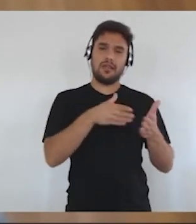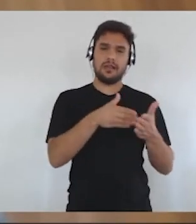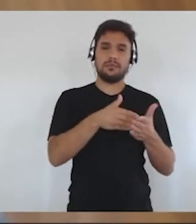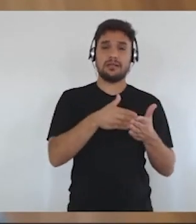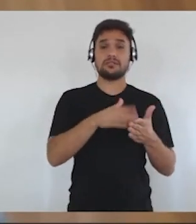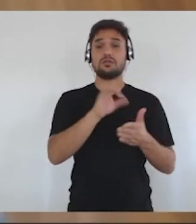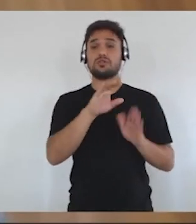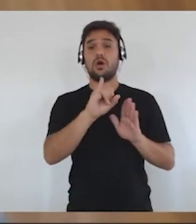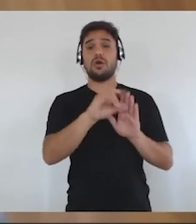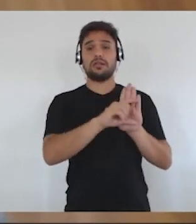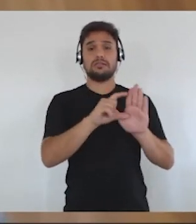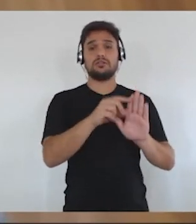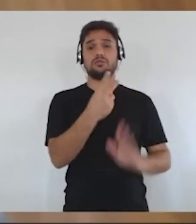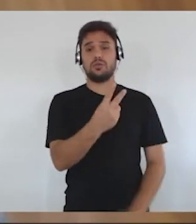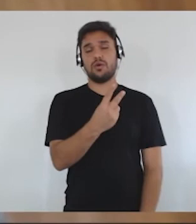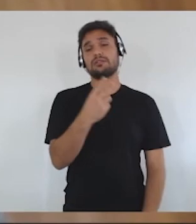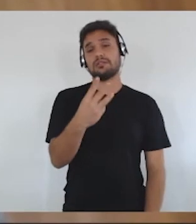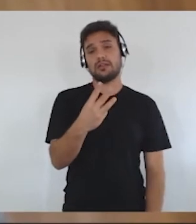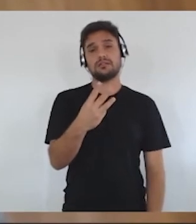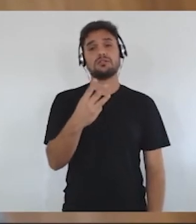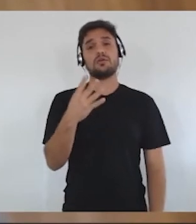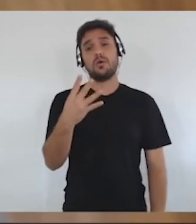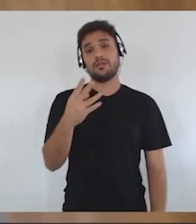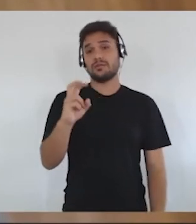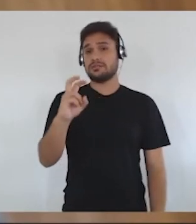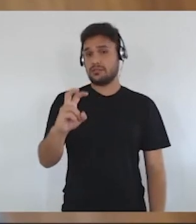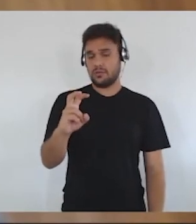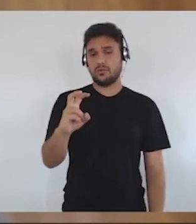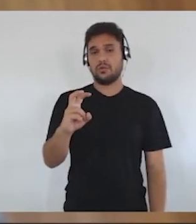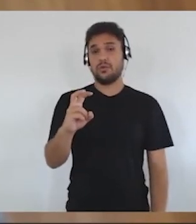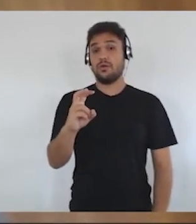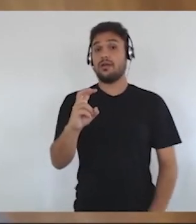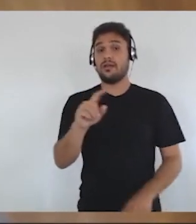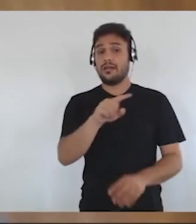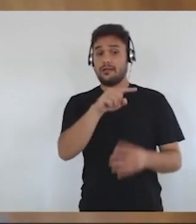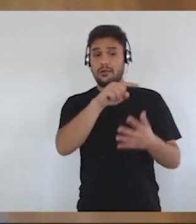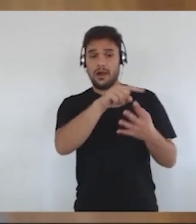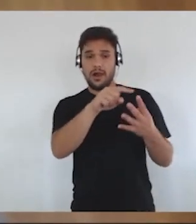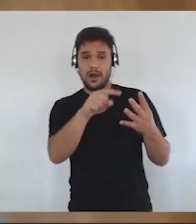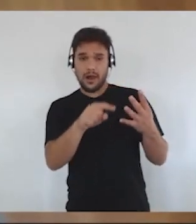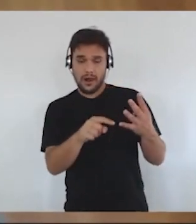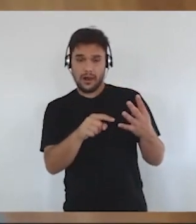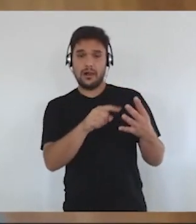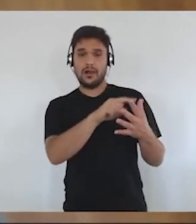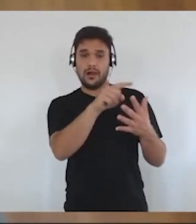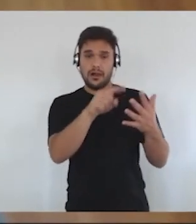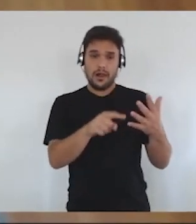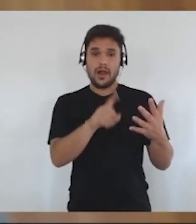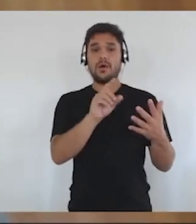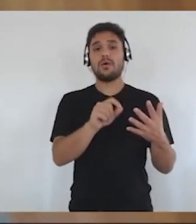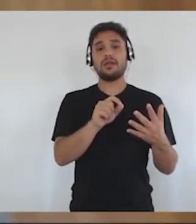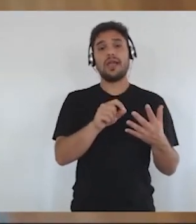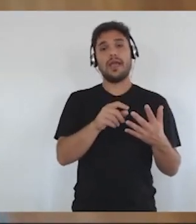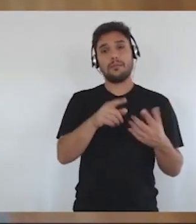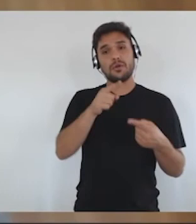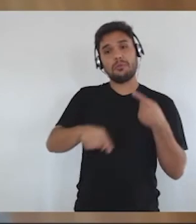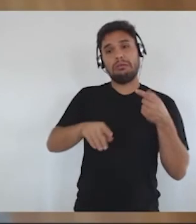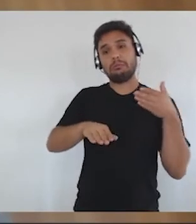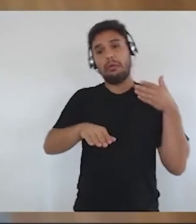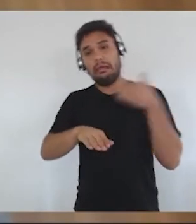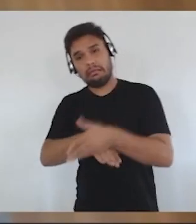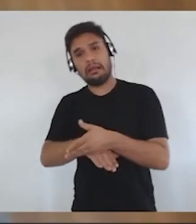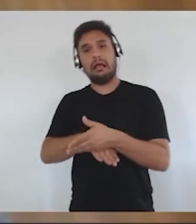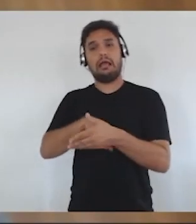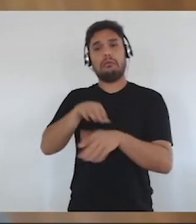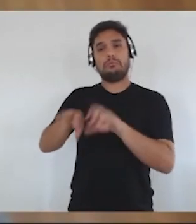incisos 2, 3, 4 e 5, no qual está a inviolabilidade dos escritórios de advocacia, que foi muito